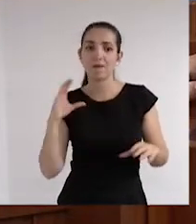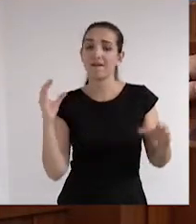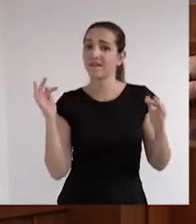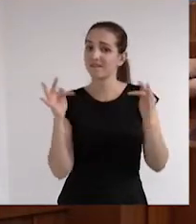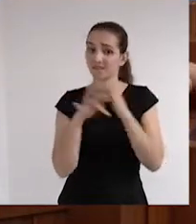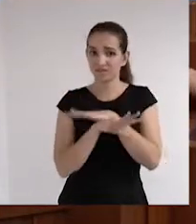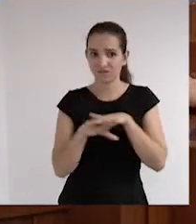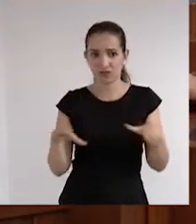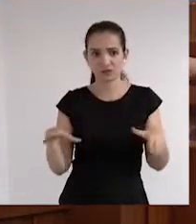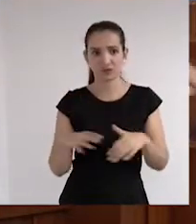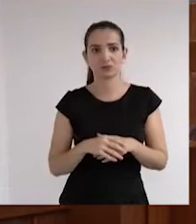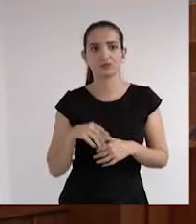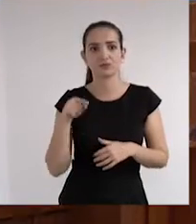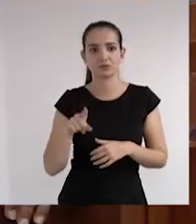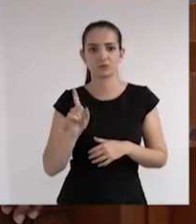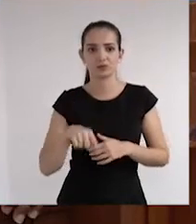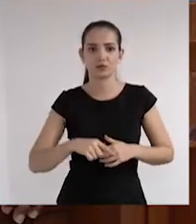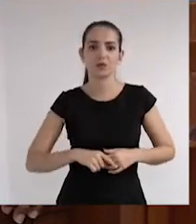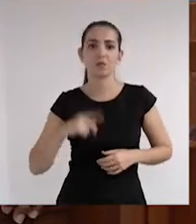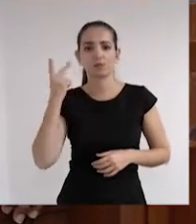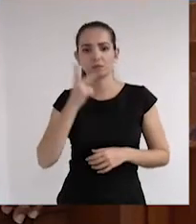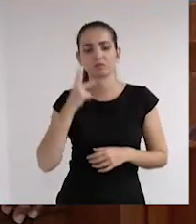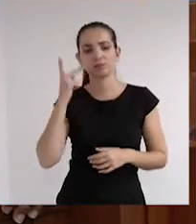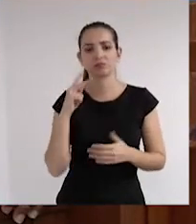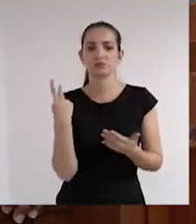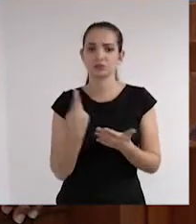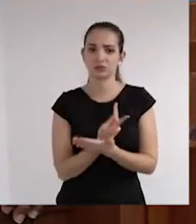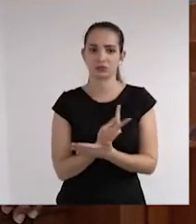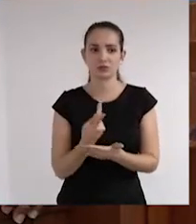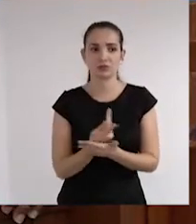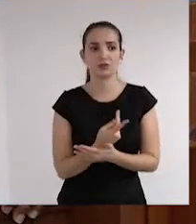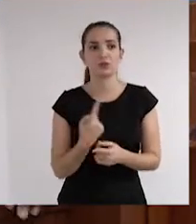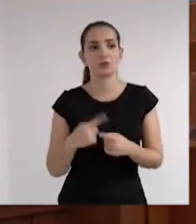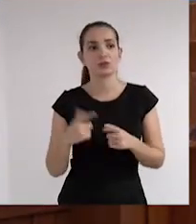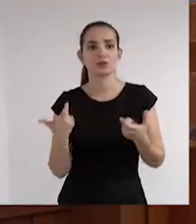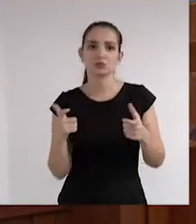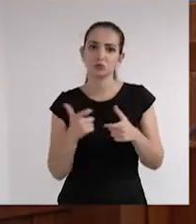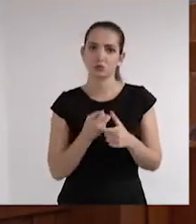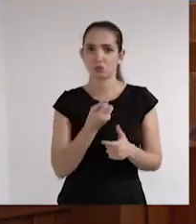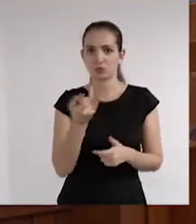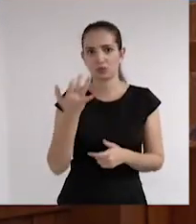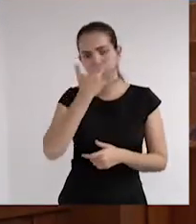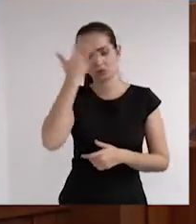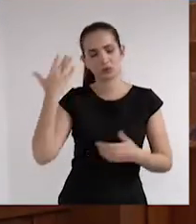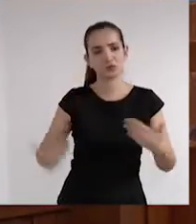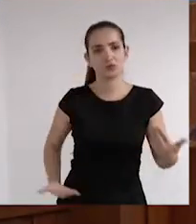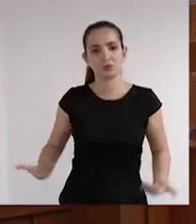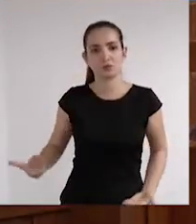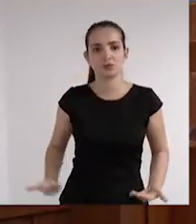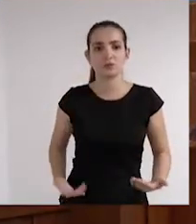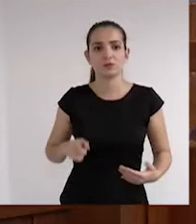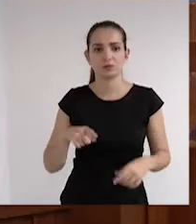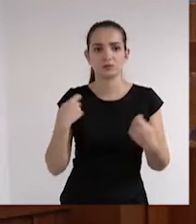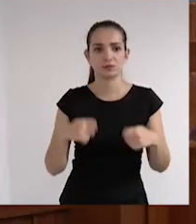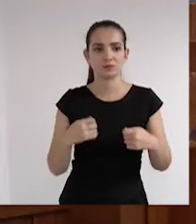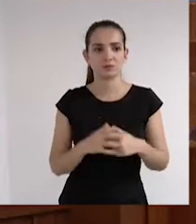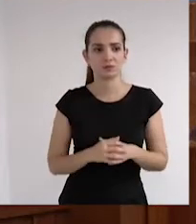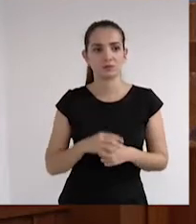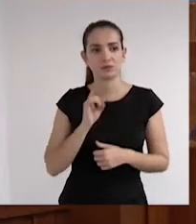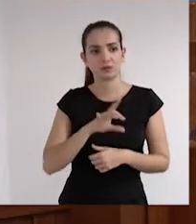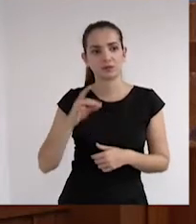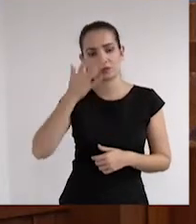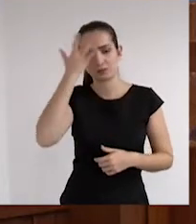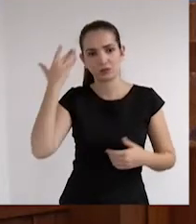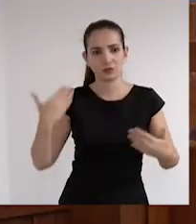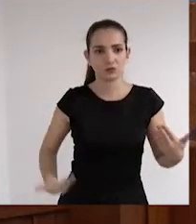fechadas. Isso numa política equivocada, para você diminuir o contingente de servidores que você precisa. Cada servidor,